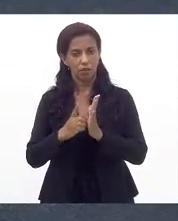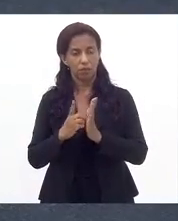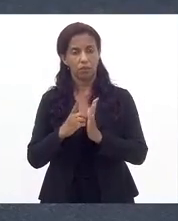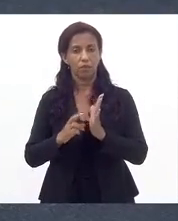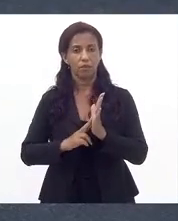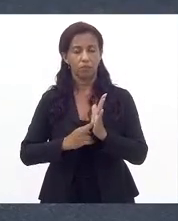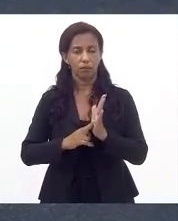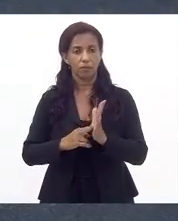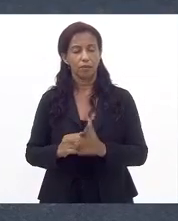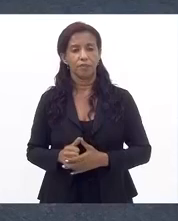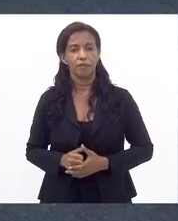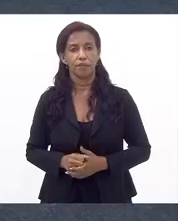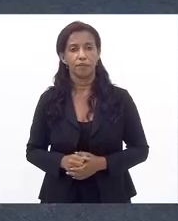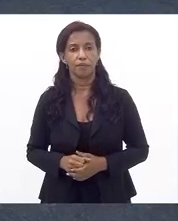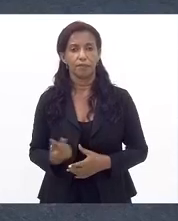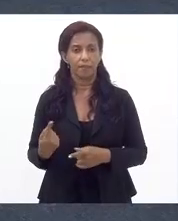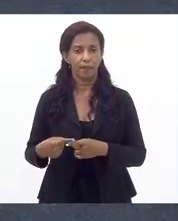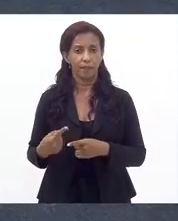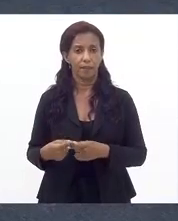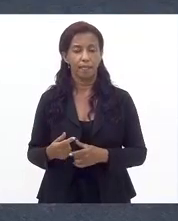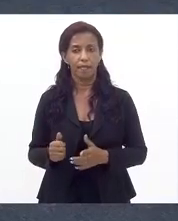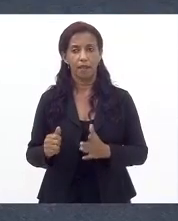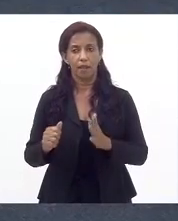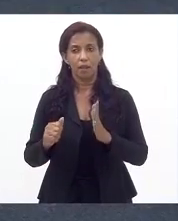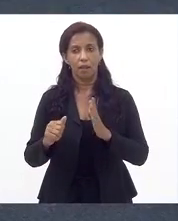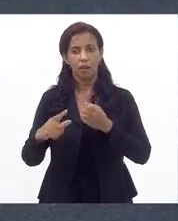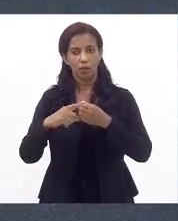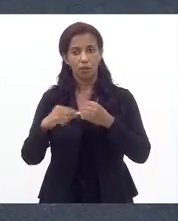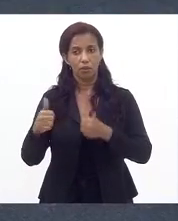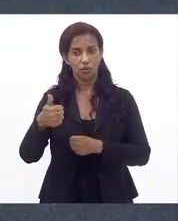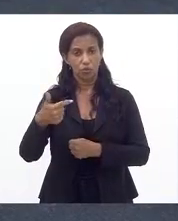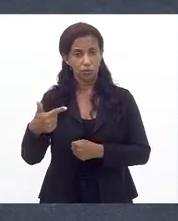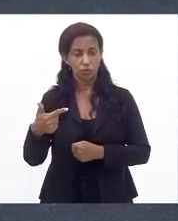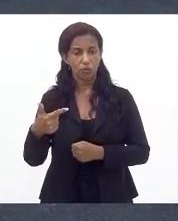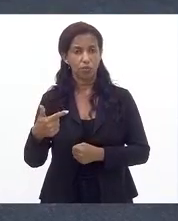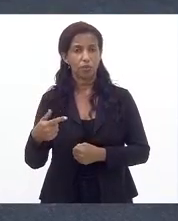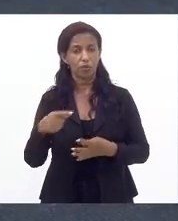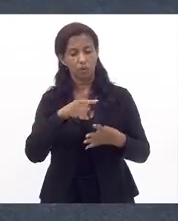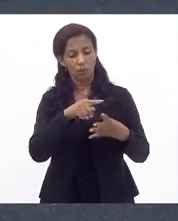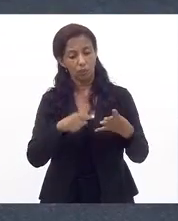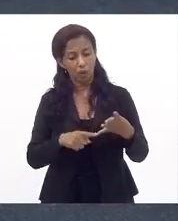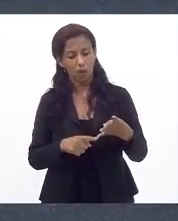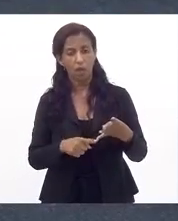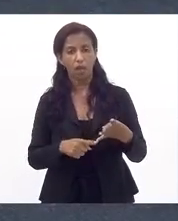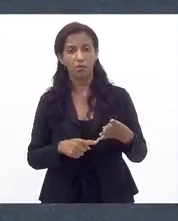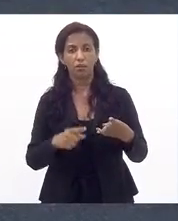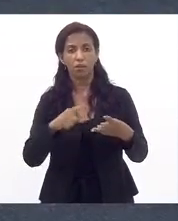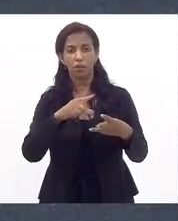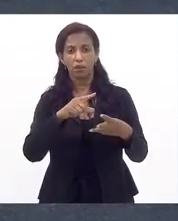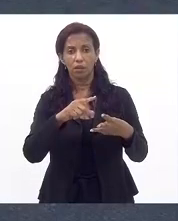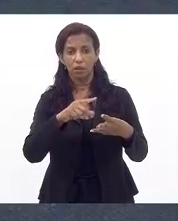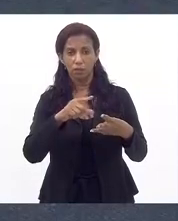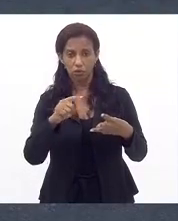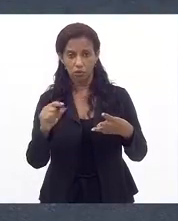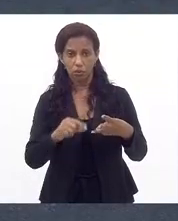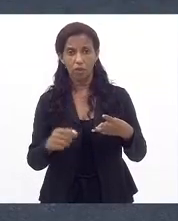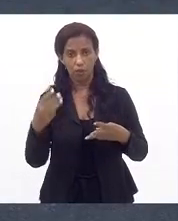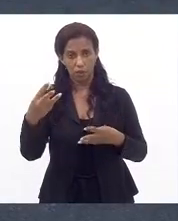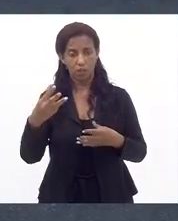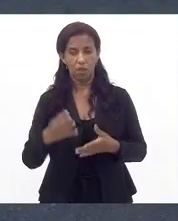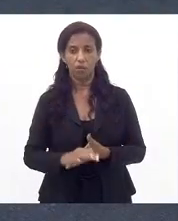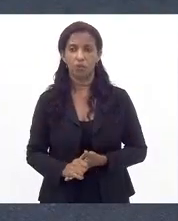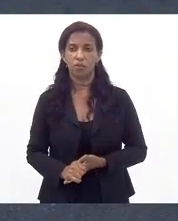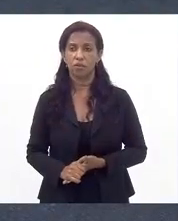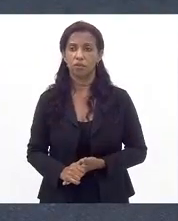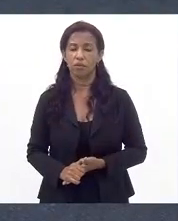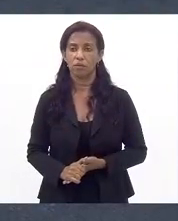complementar porque o artigo 12 é muito específico é onde comprei quatro requisitos três dos quatro né